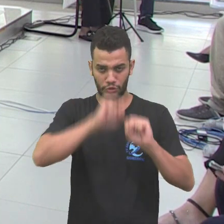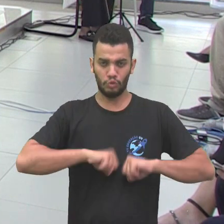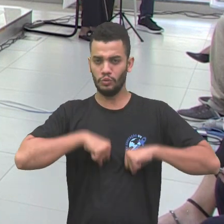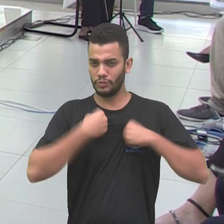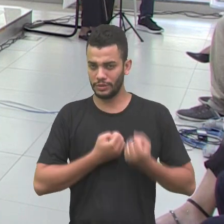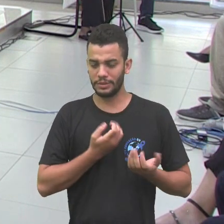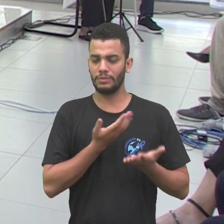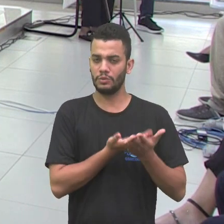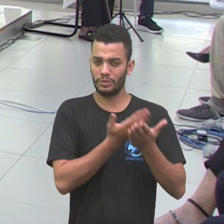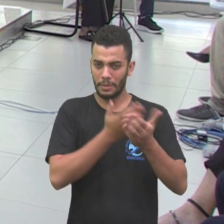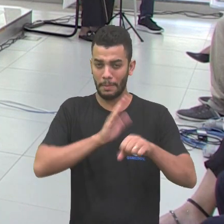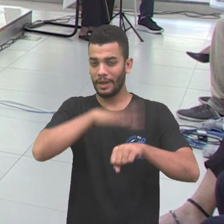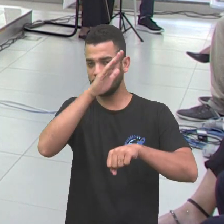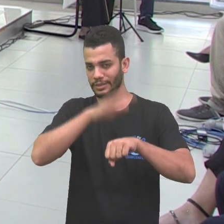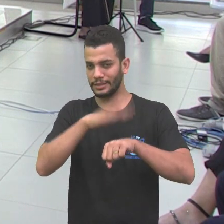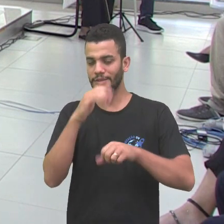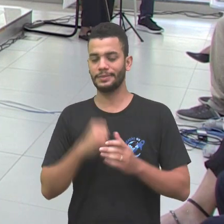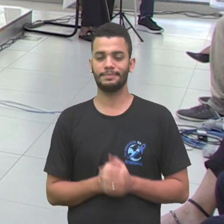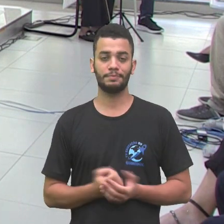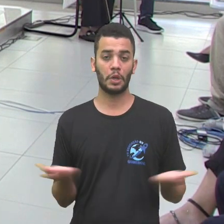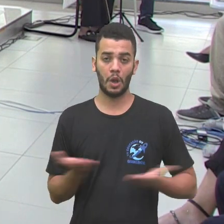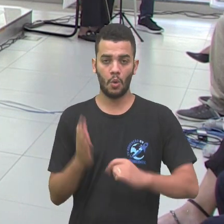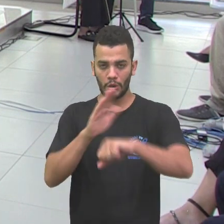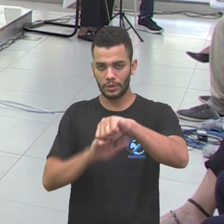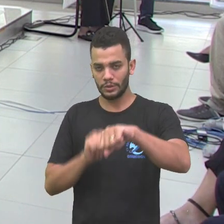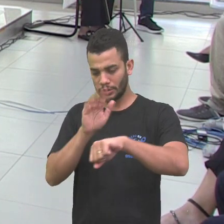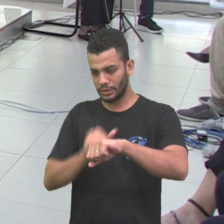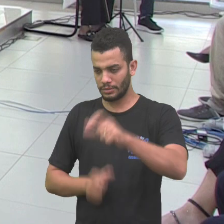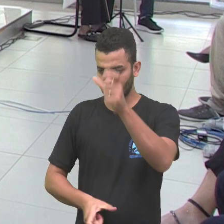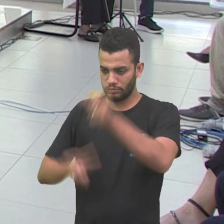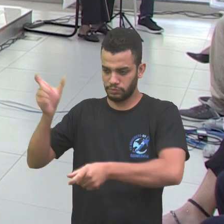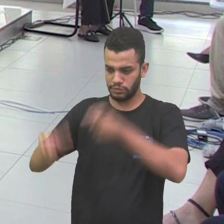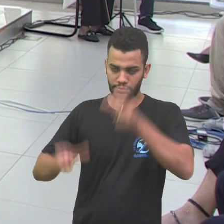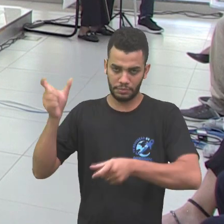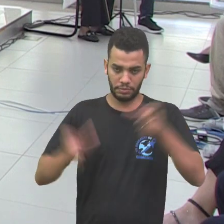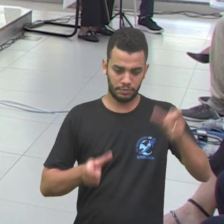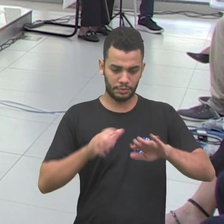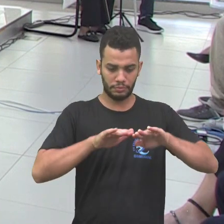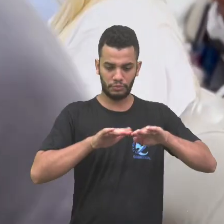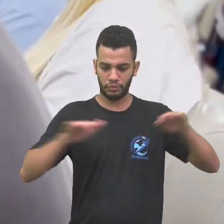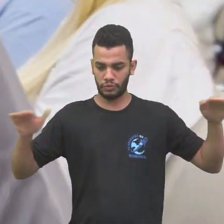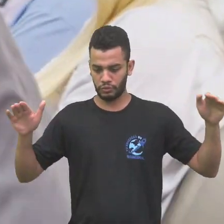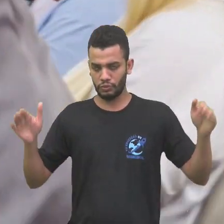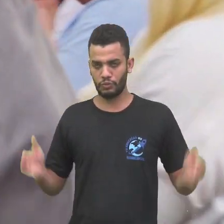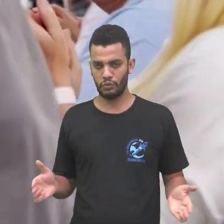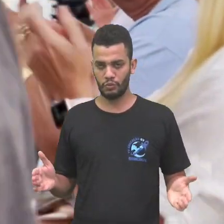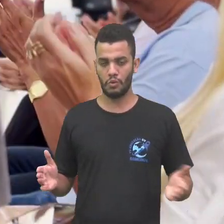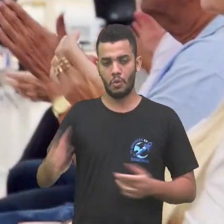quero convidar para compor a mesa de honra o prefeito de Governador Valadares, André Merlo.